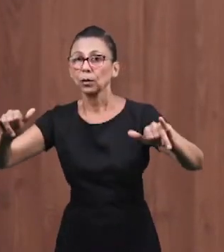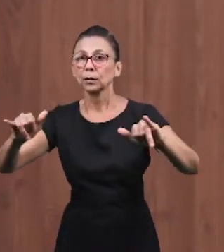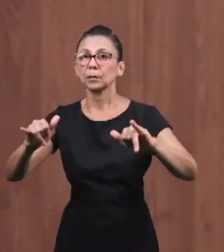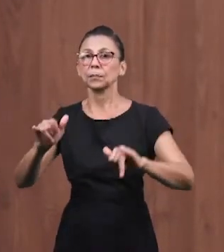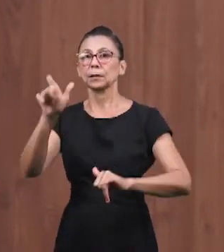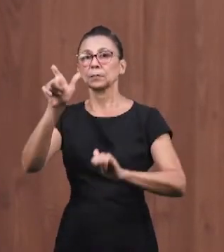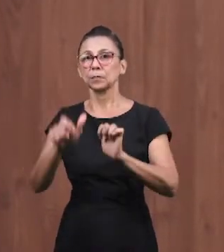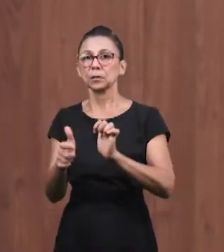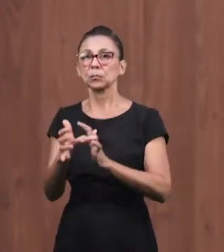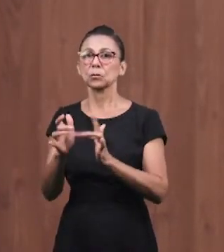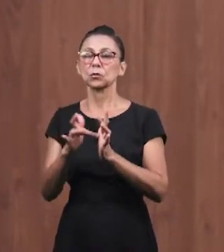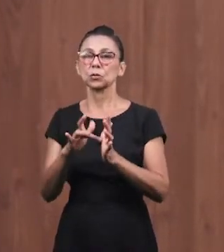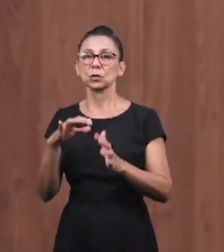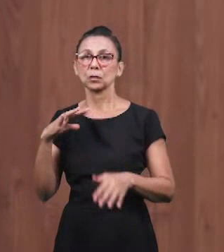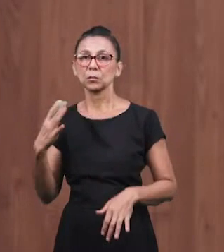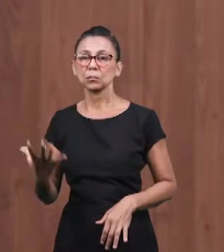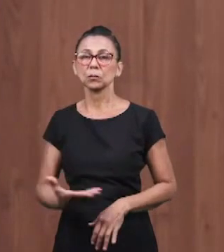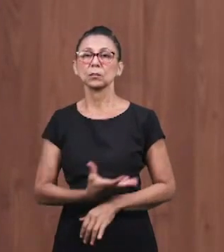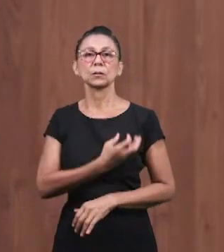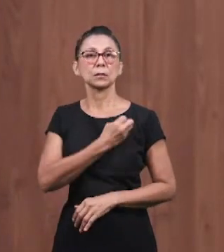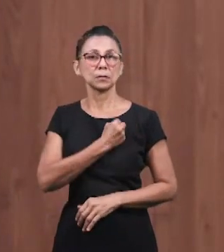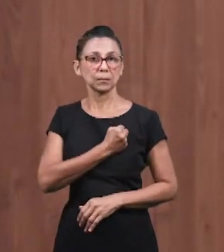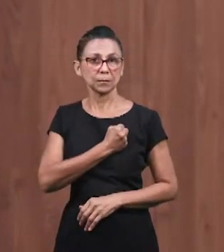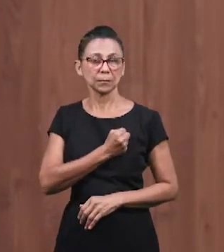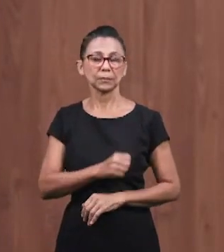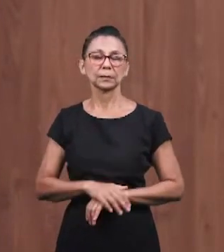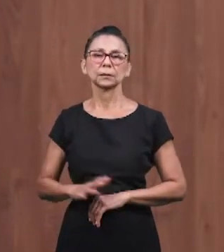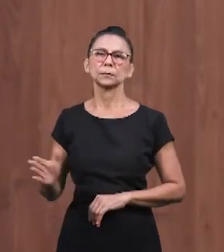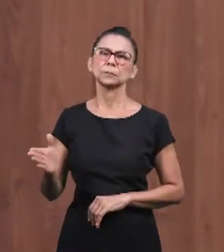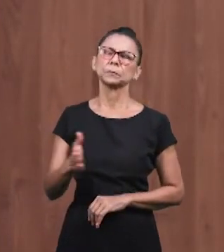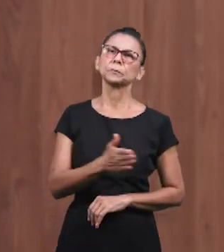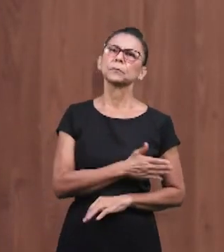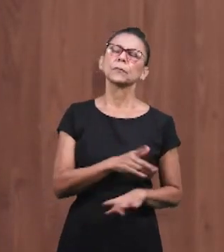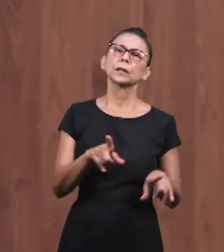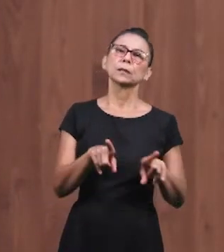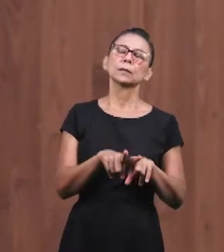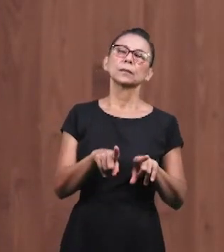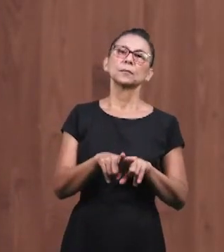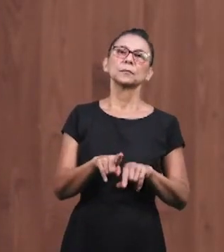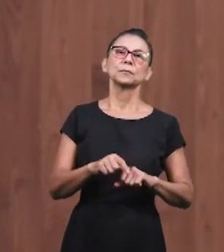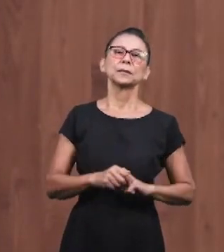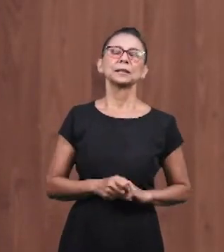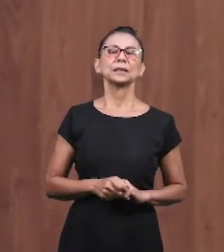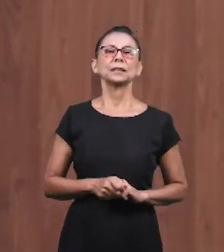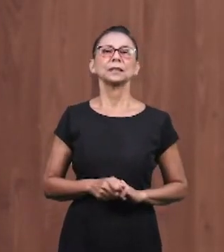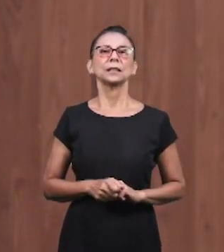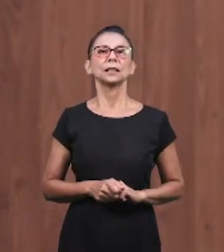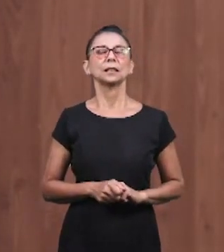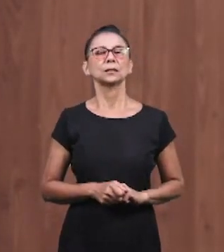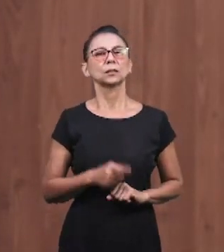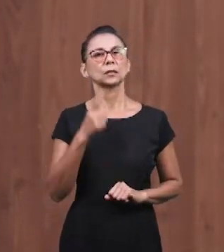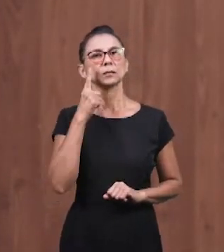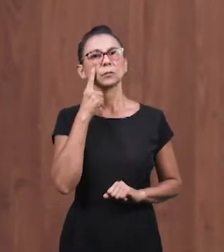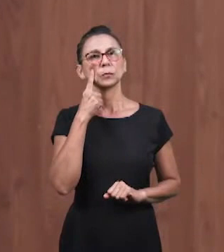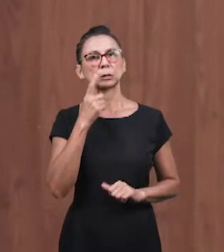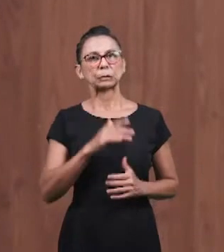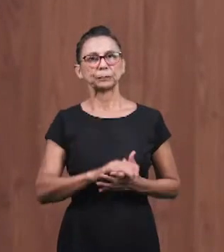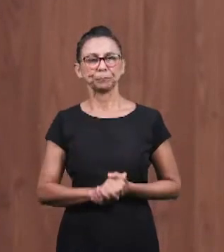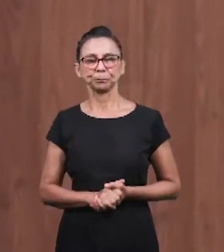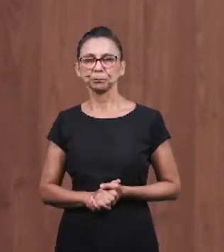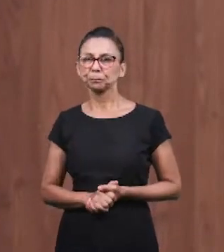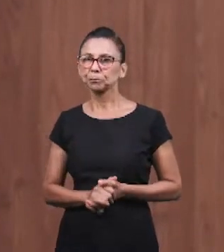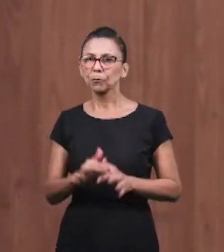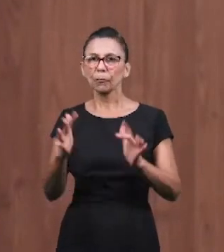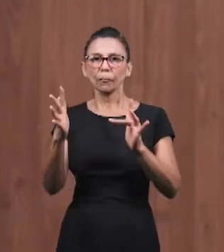nesse aspecto, né? Também o ungido Luiz Tomás colocou muito bem ali o Senhor Jesus na sua onisciência.